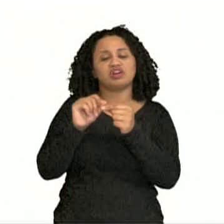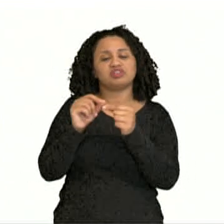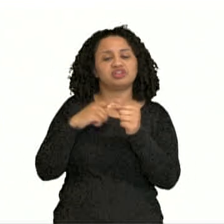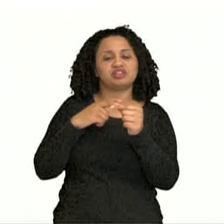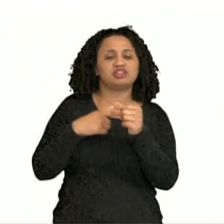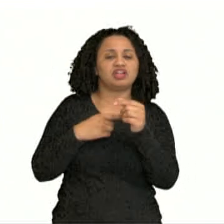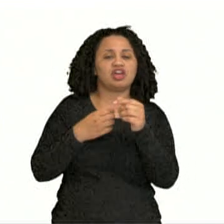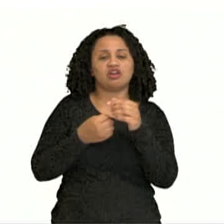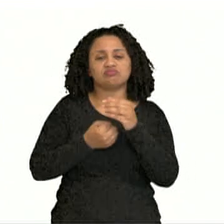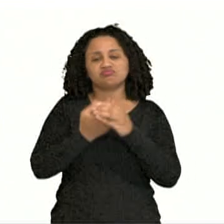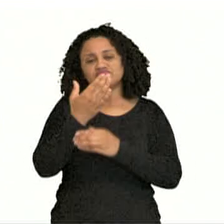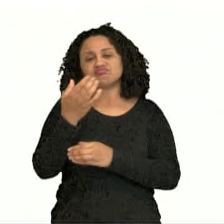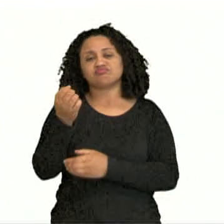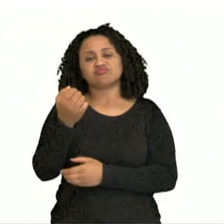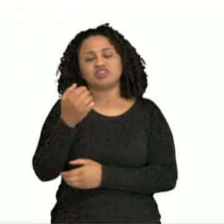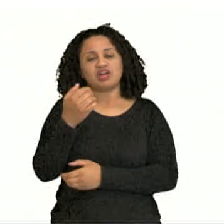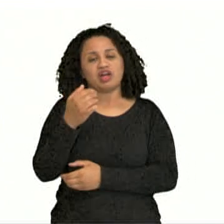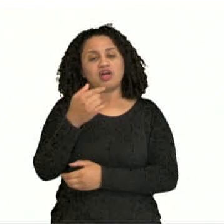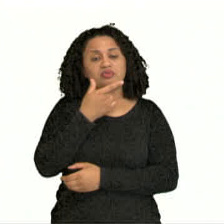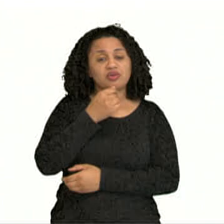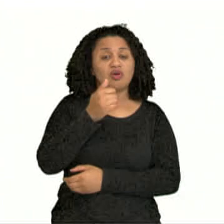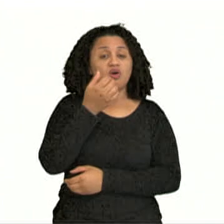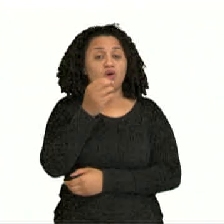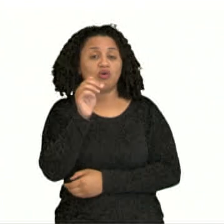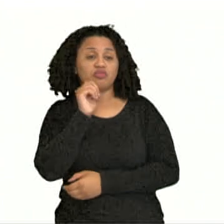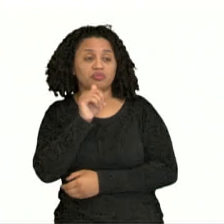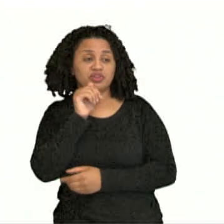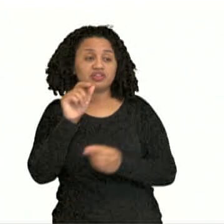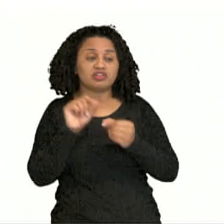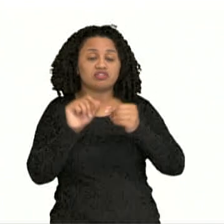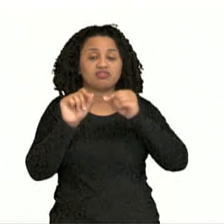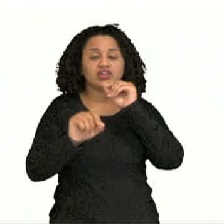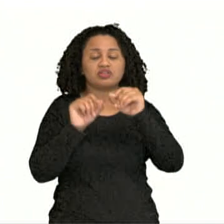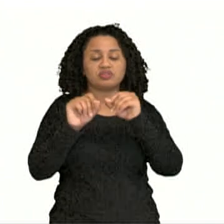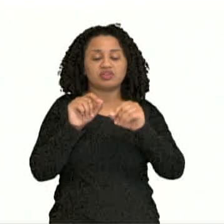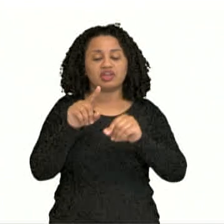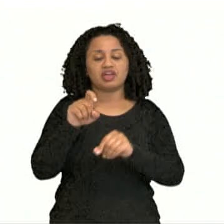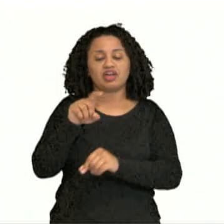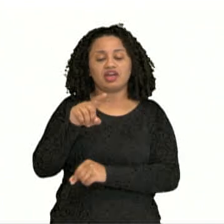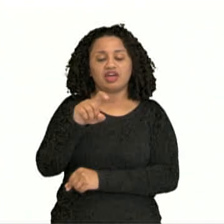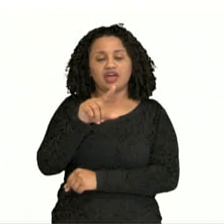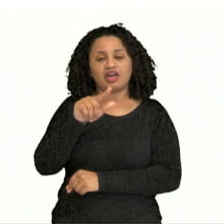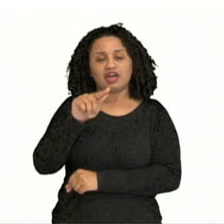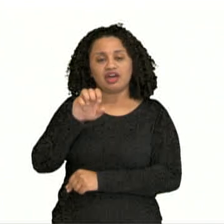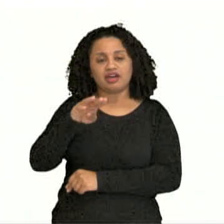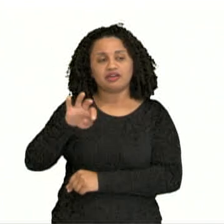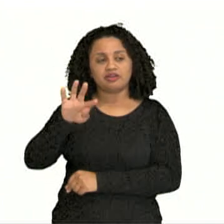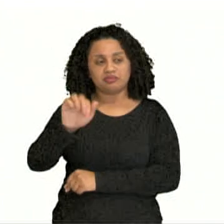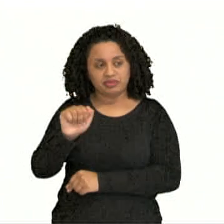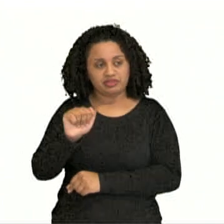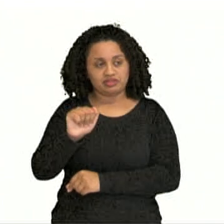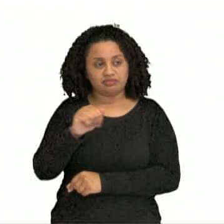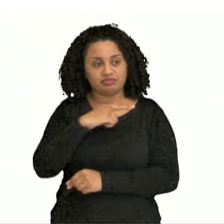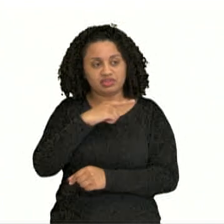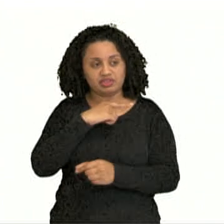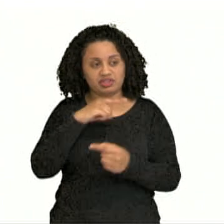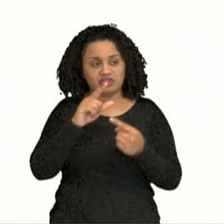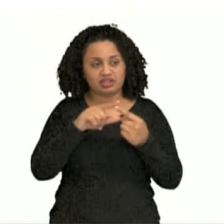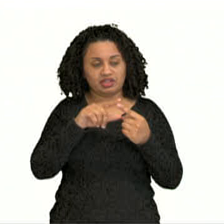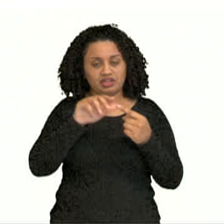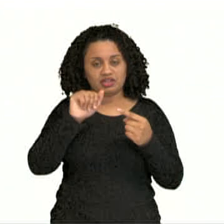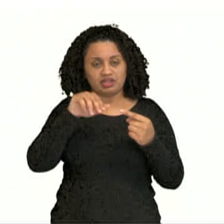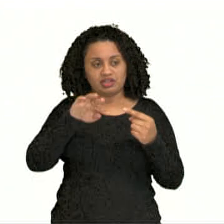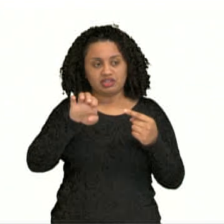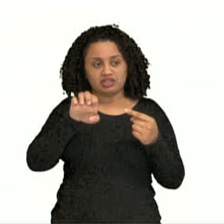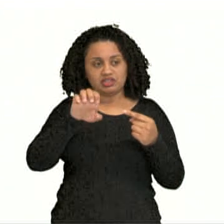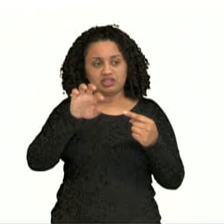planta masculina ou feminina, que produzem o quê? Os gametas, o anterozoide e a oosfera, masculino